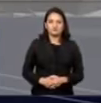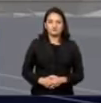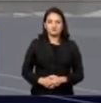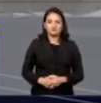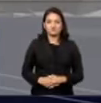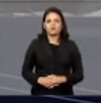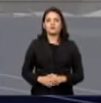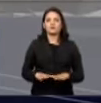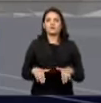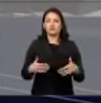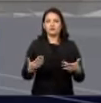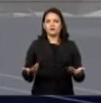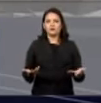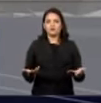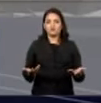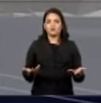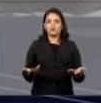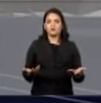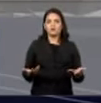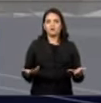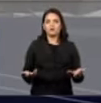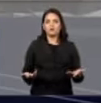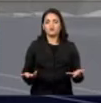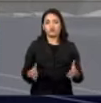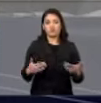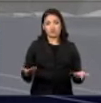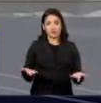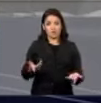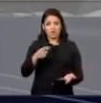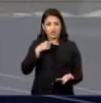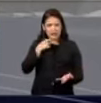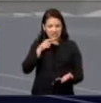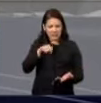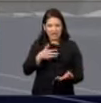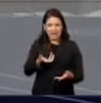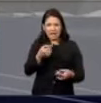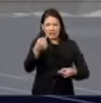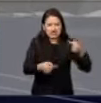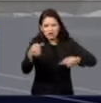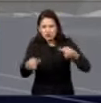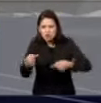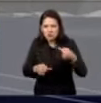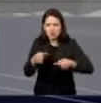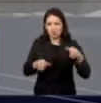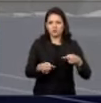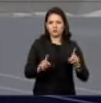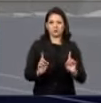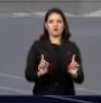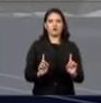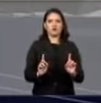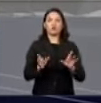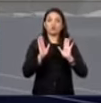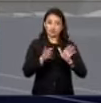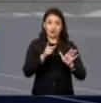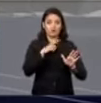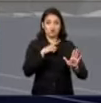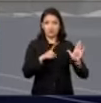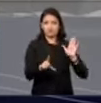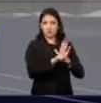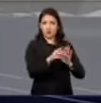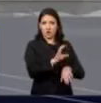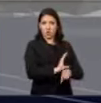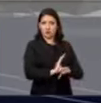resumo. Ninguém está aqui a discutir o que está posto com todas as letras na Constituição brasileira.